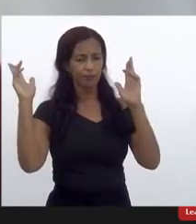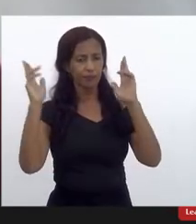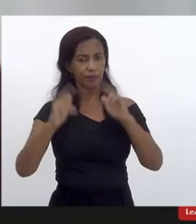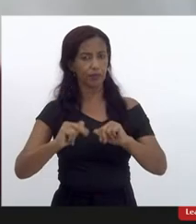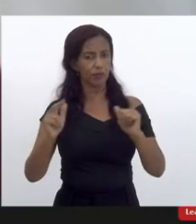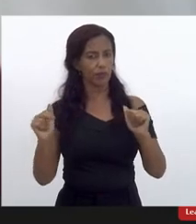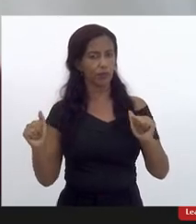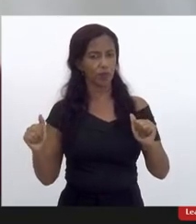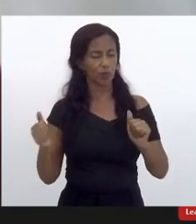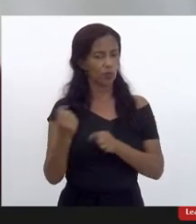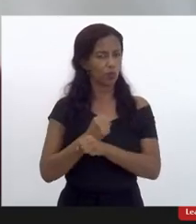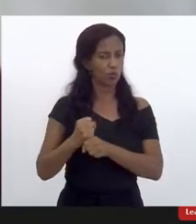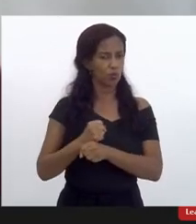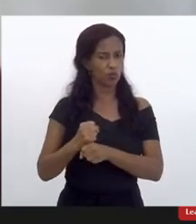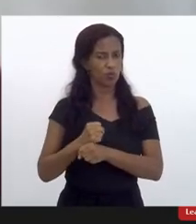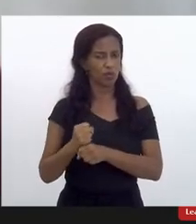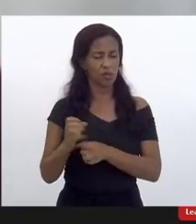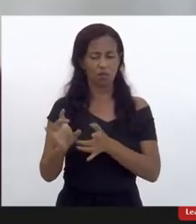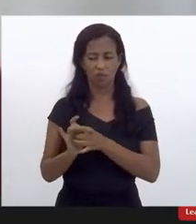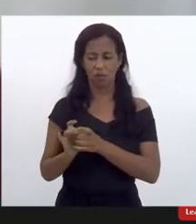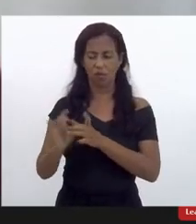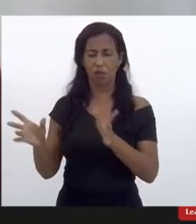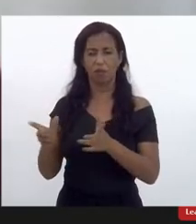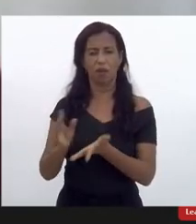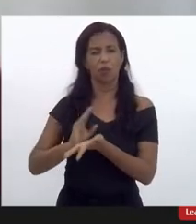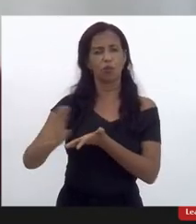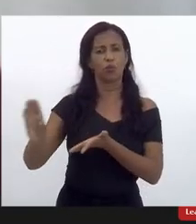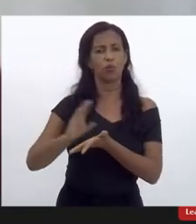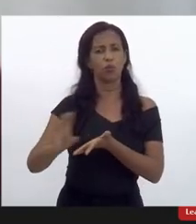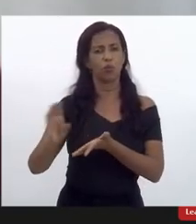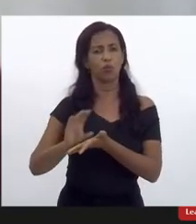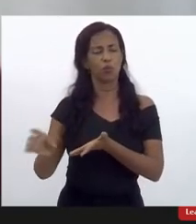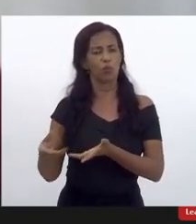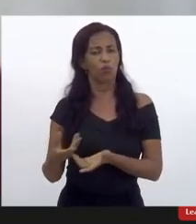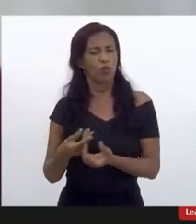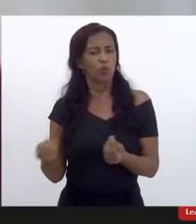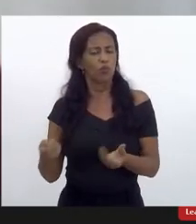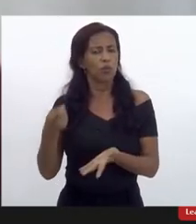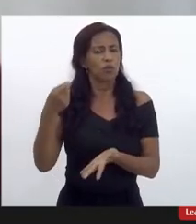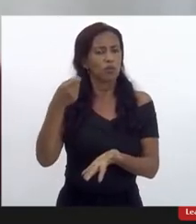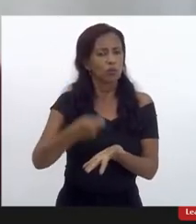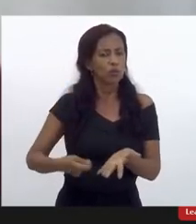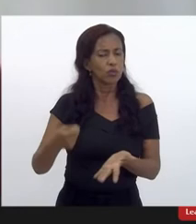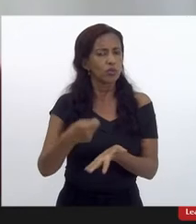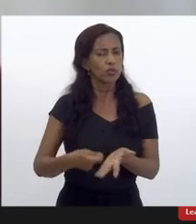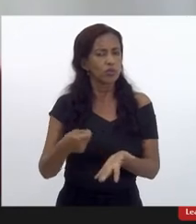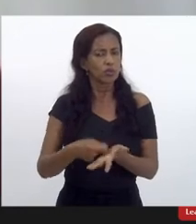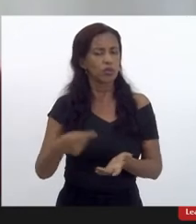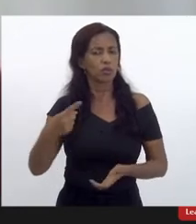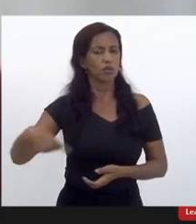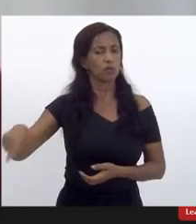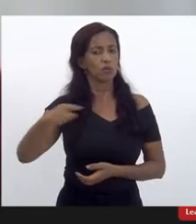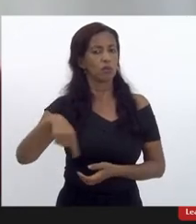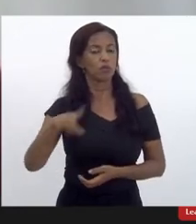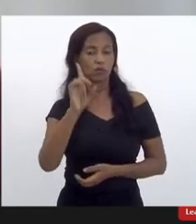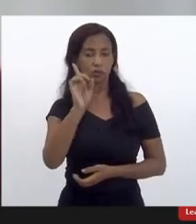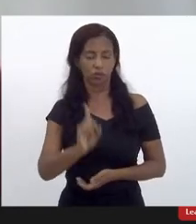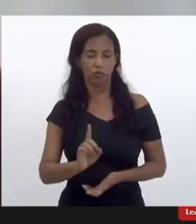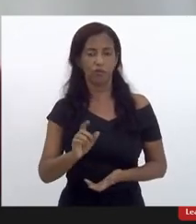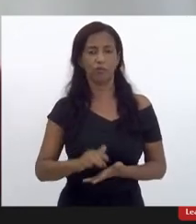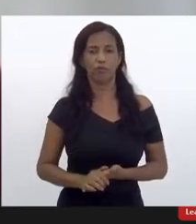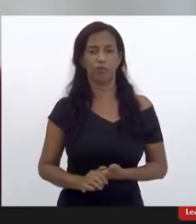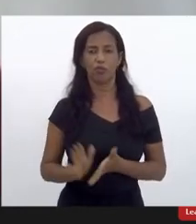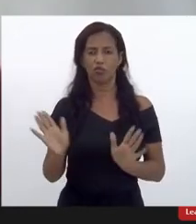que nunca, em muitos anos não era liberado tanto recurso e com tanta constância para os nossos diretores.